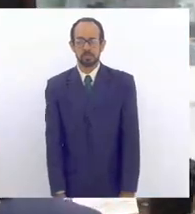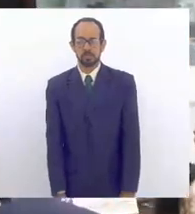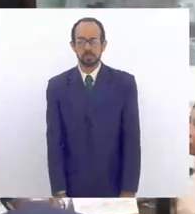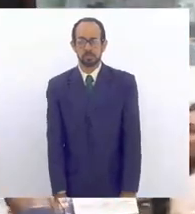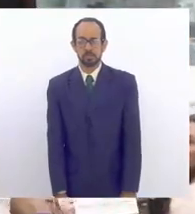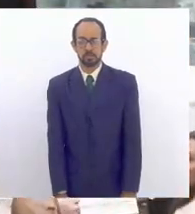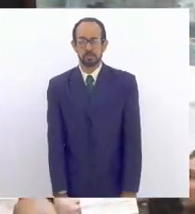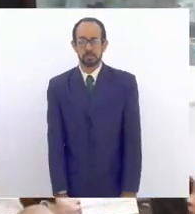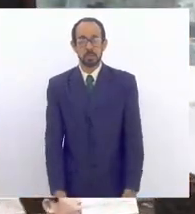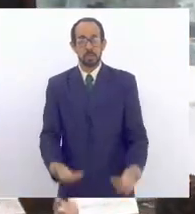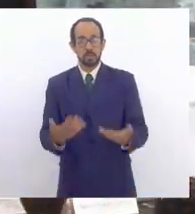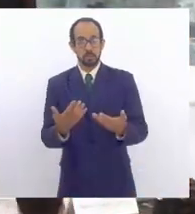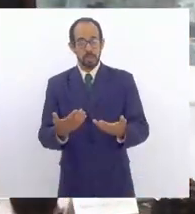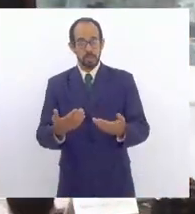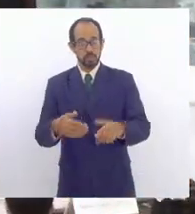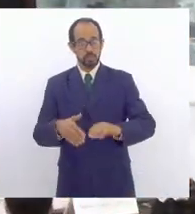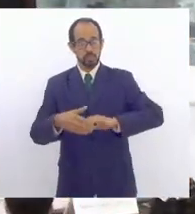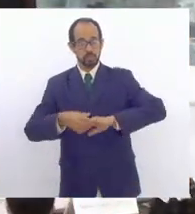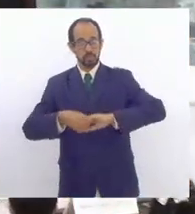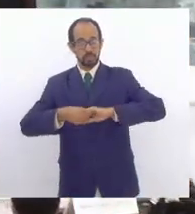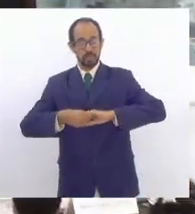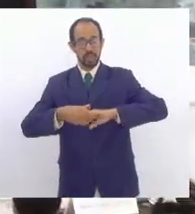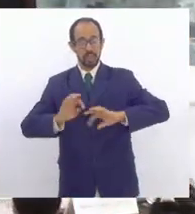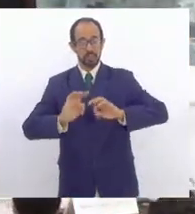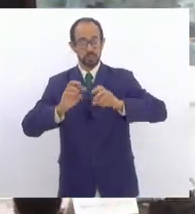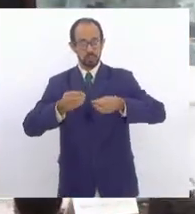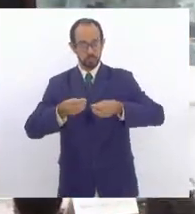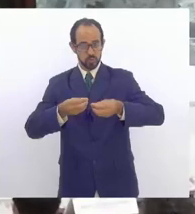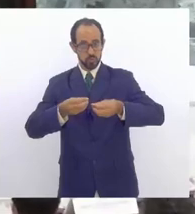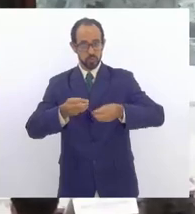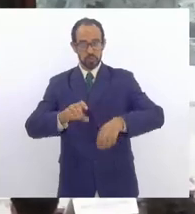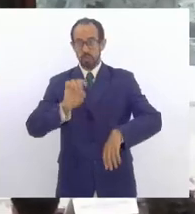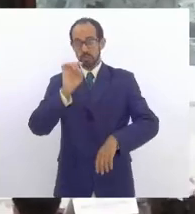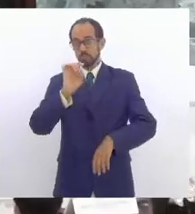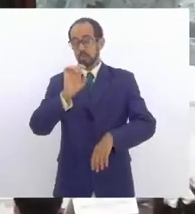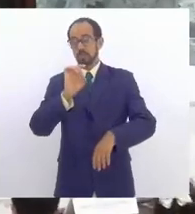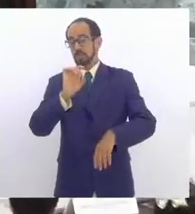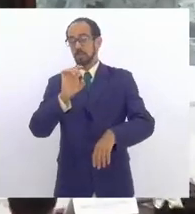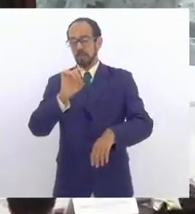Quero saudar a todas e todos, saudar em especial